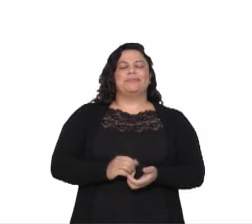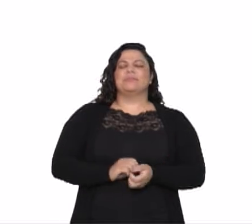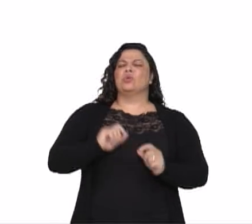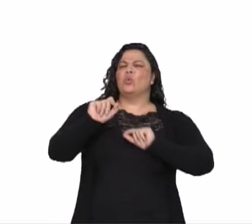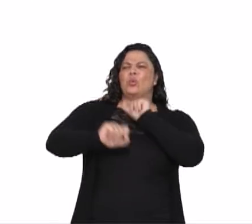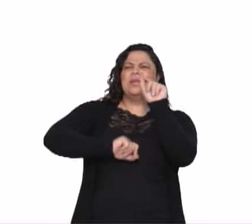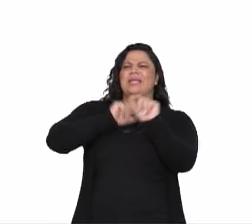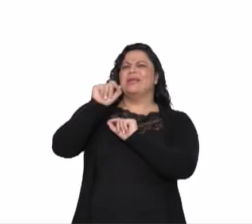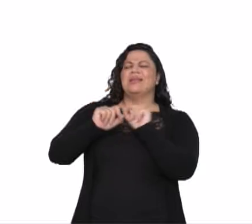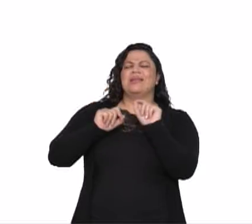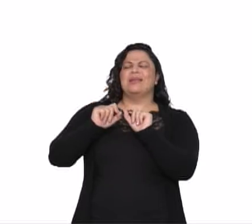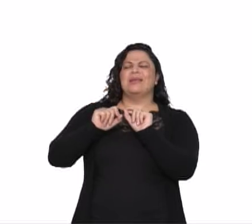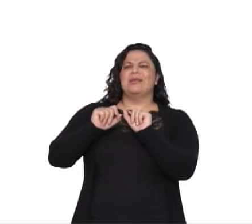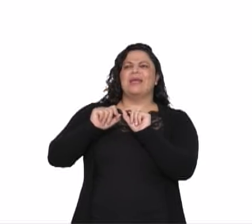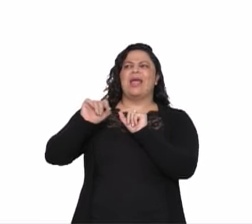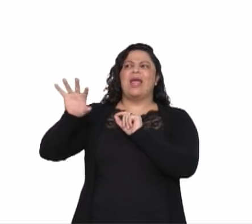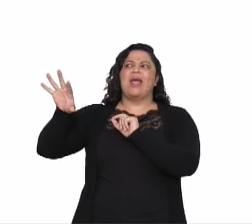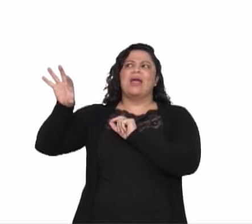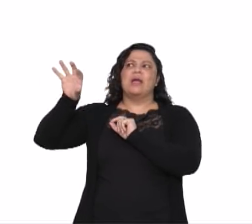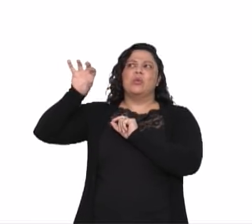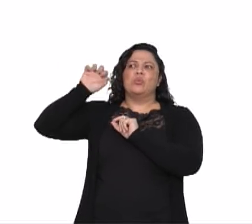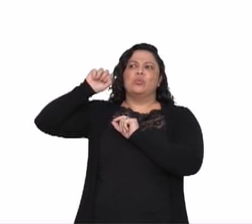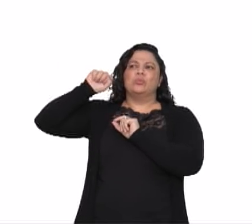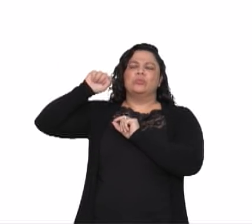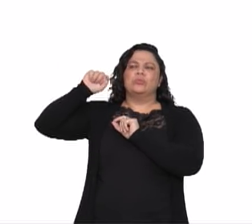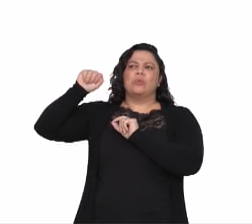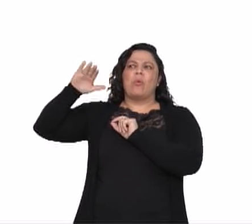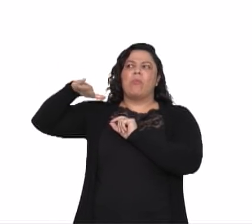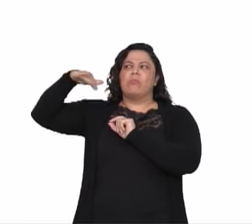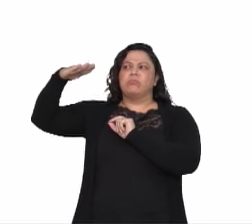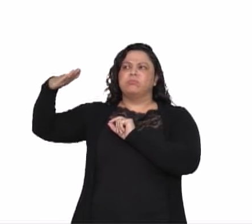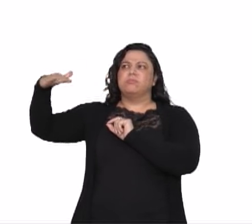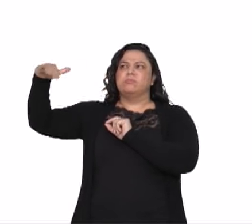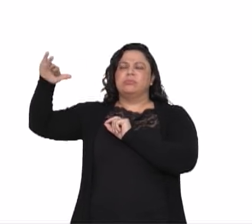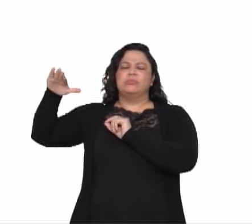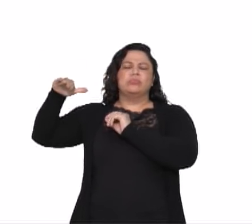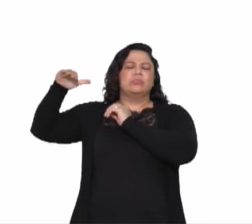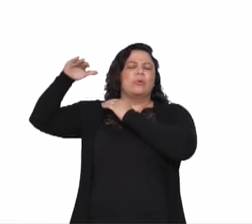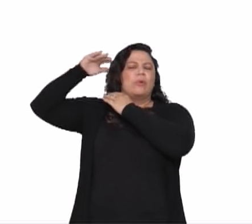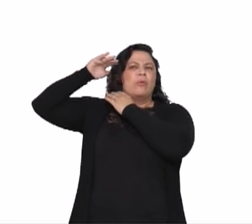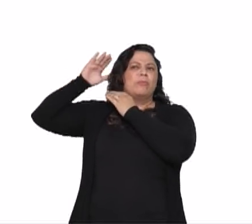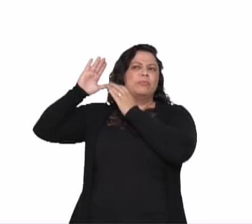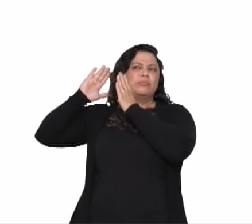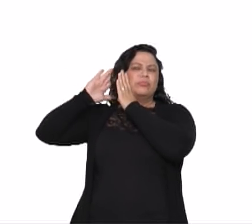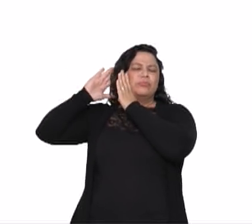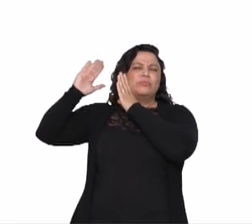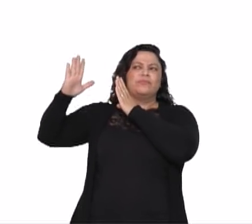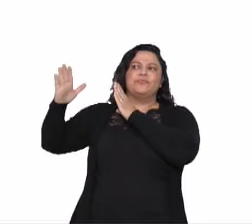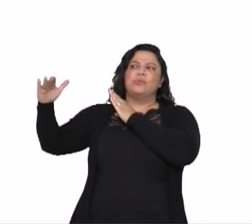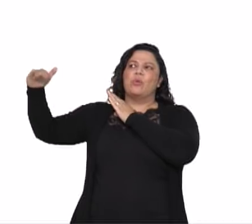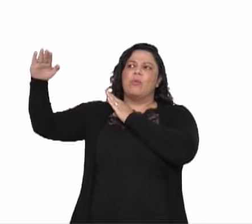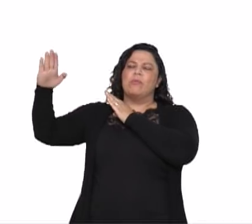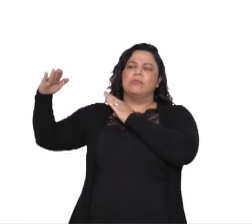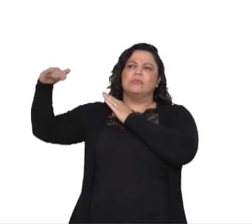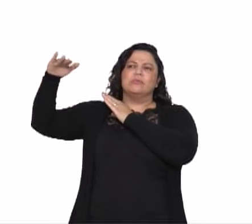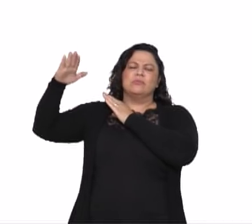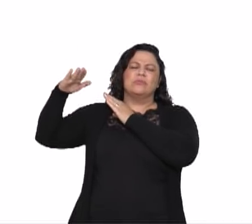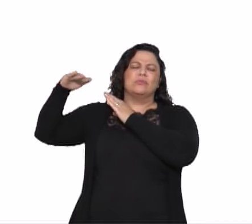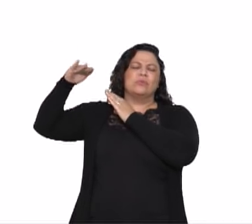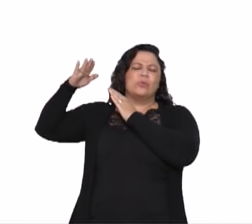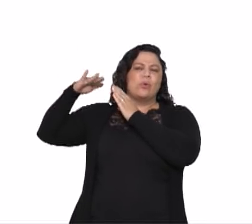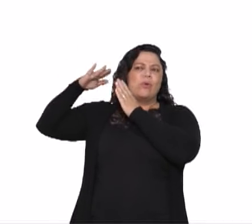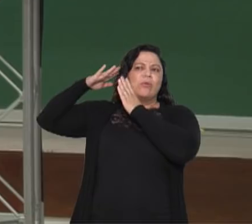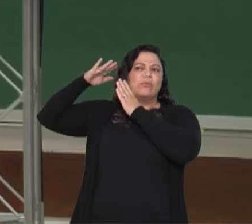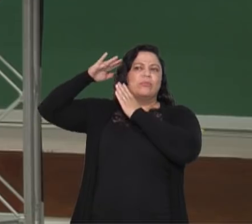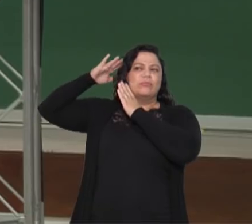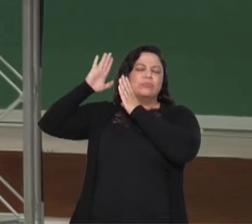sensação produzida quando a vibração da onda sonora atinge o ouvido. Parece difícil porque a gente não